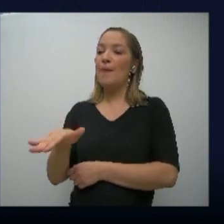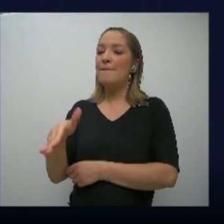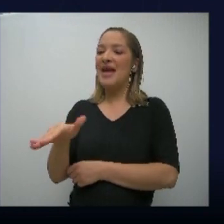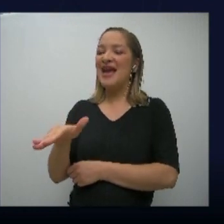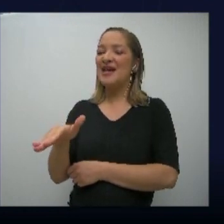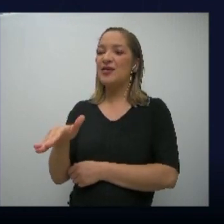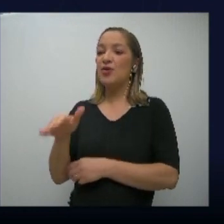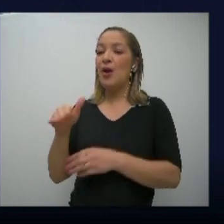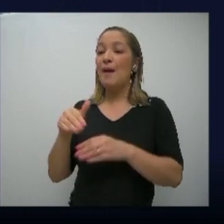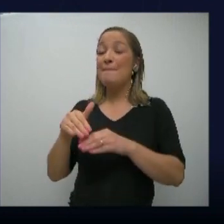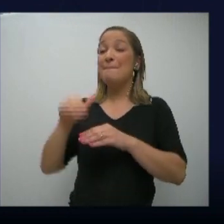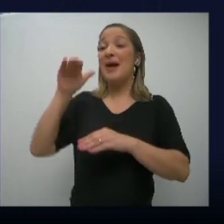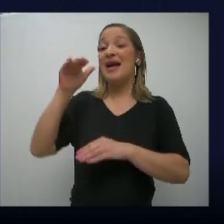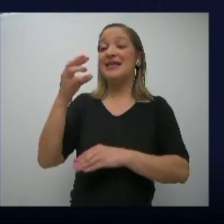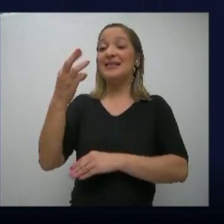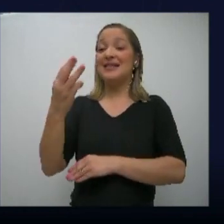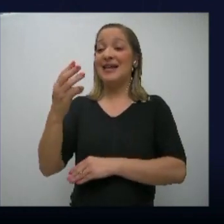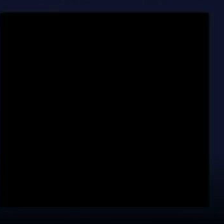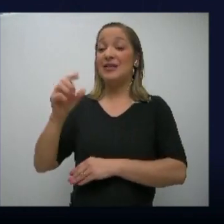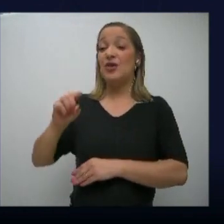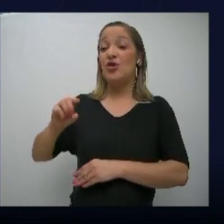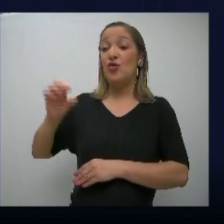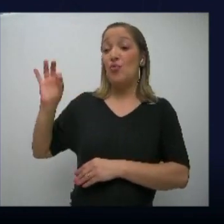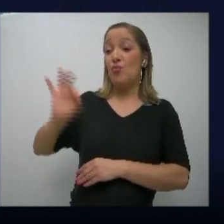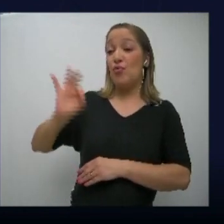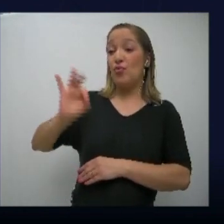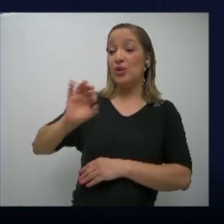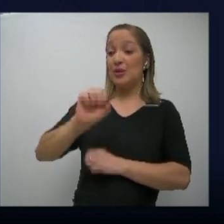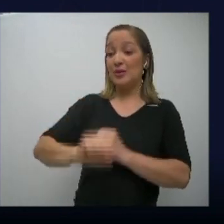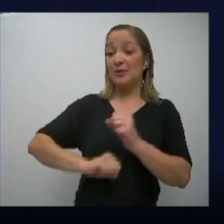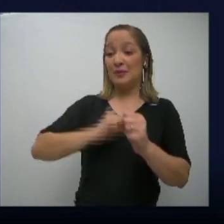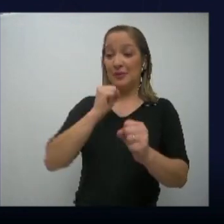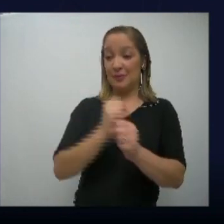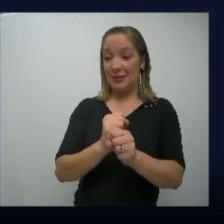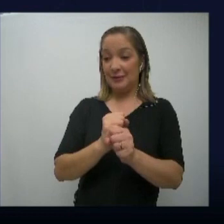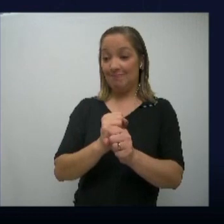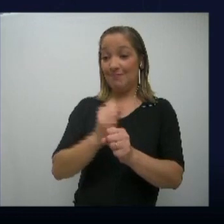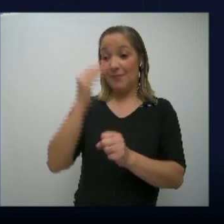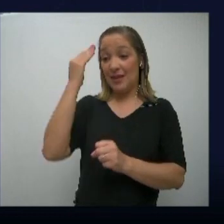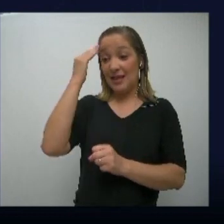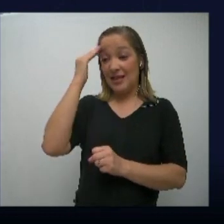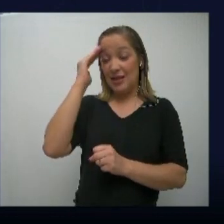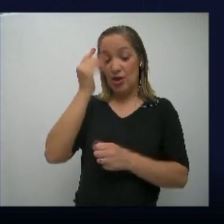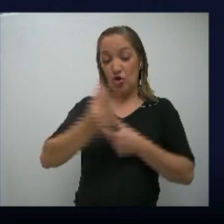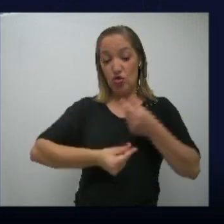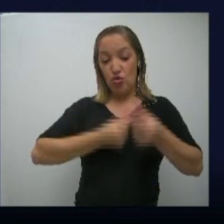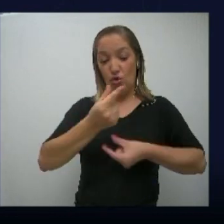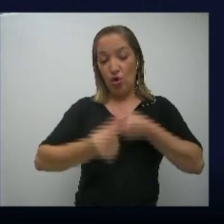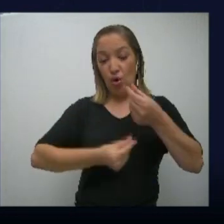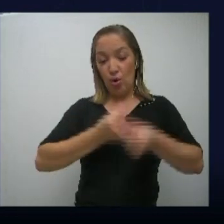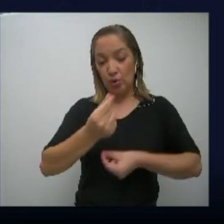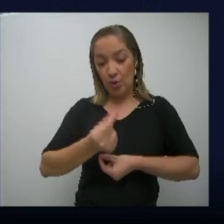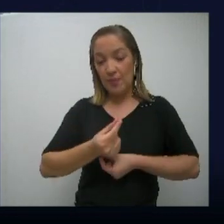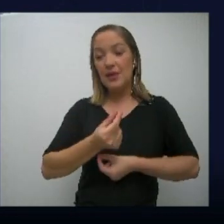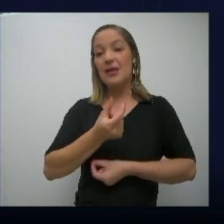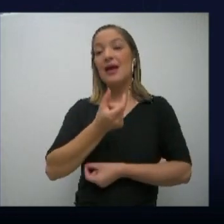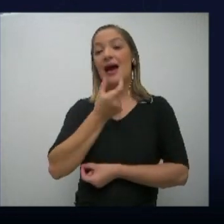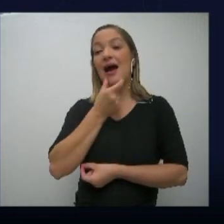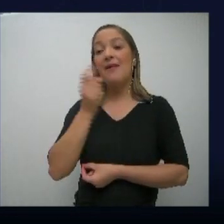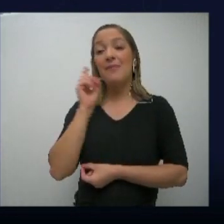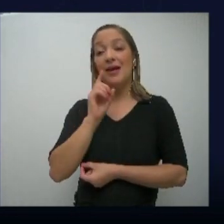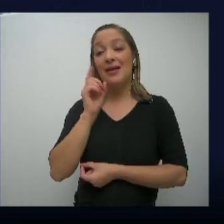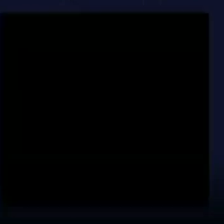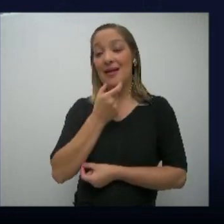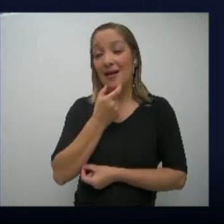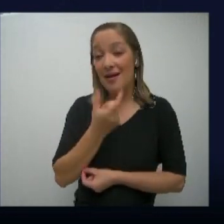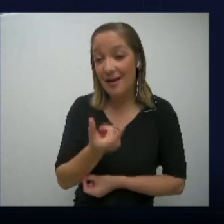É de mais de 38 anos quando a gente a gente entende economias como americana asiáticas europeias são economias